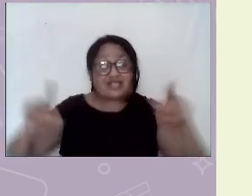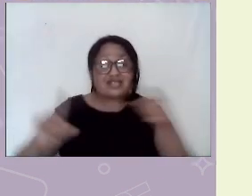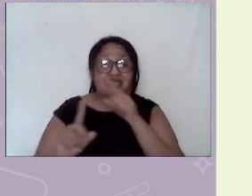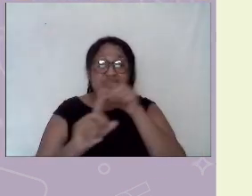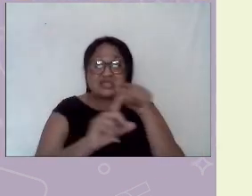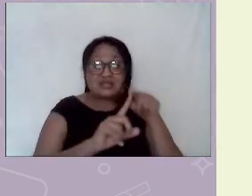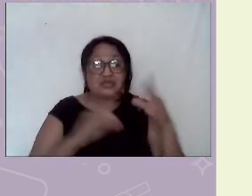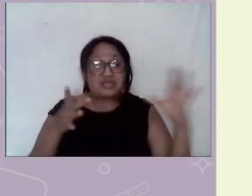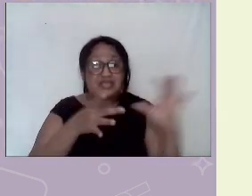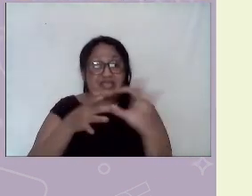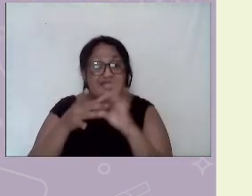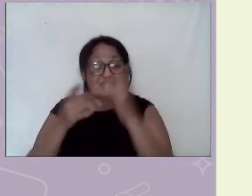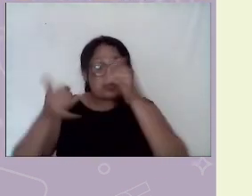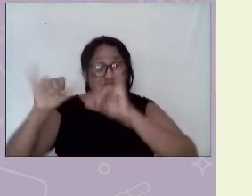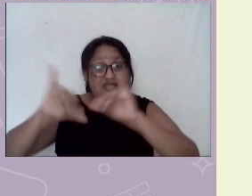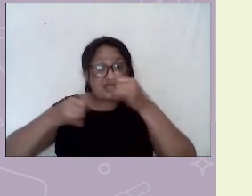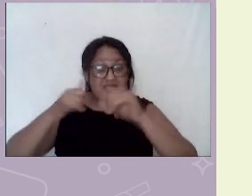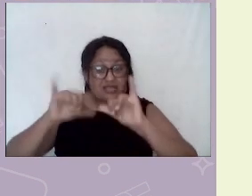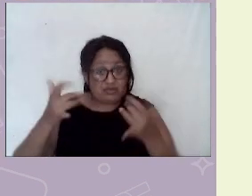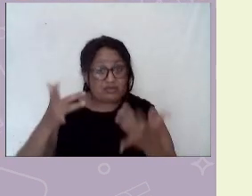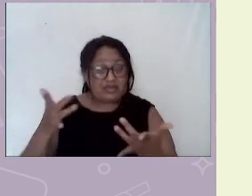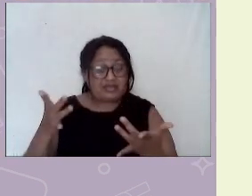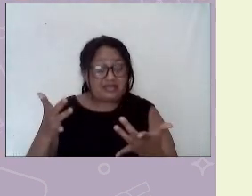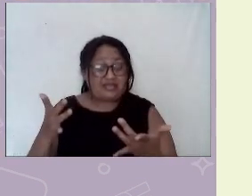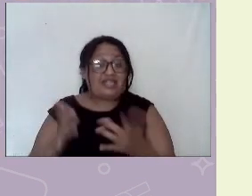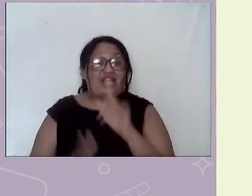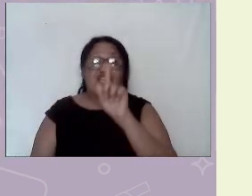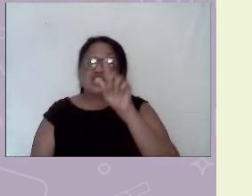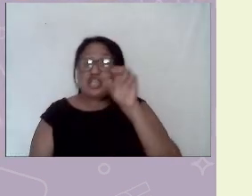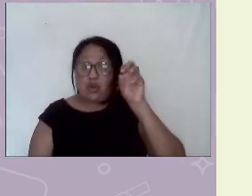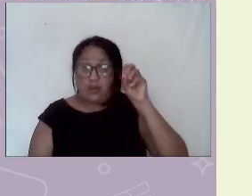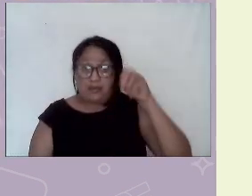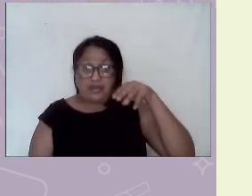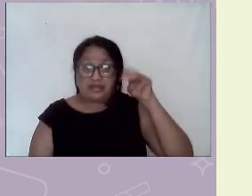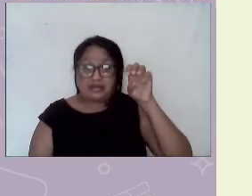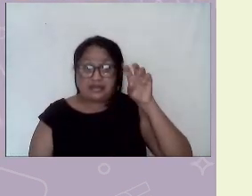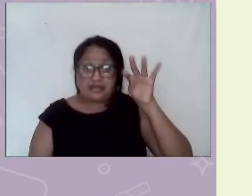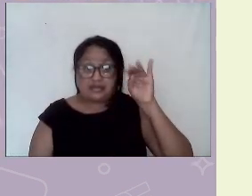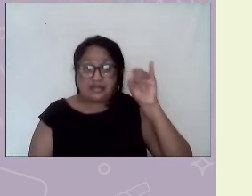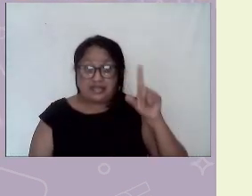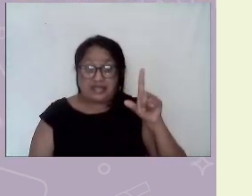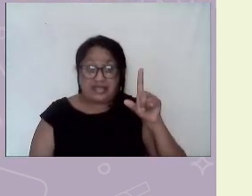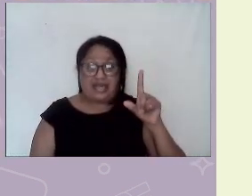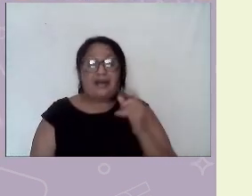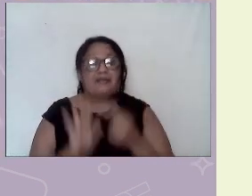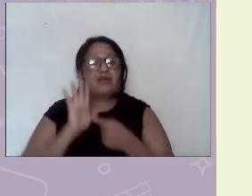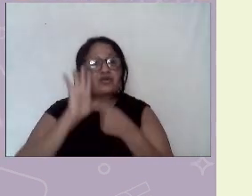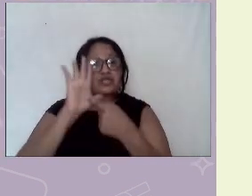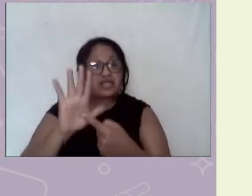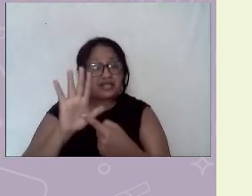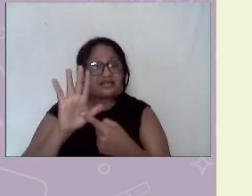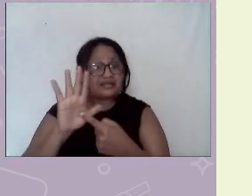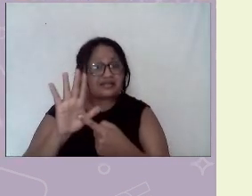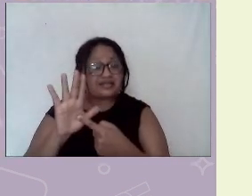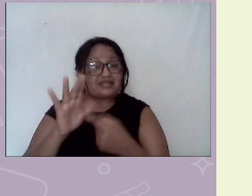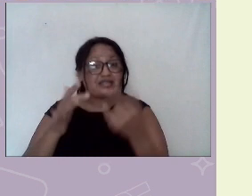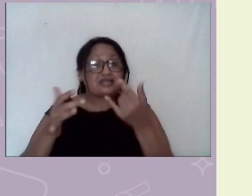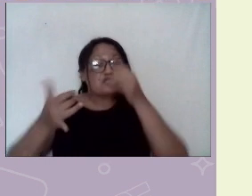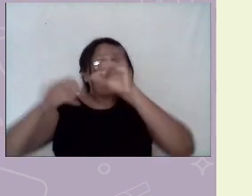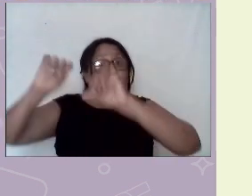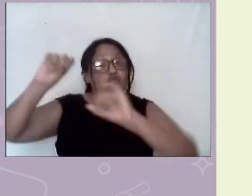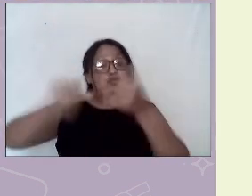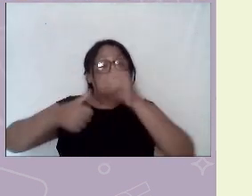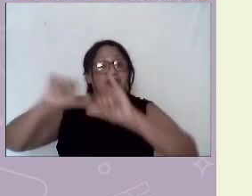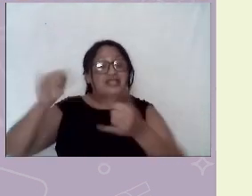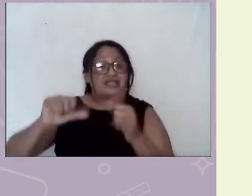químicas e geometrias apresentadas pelas substâncias existentes na natureza permitem compreender suas